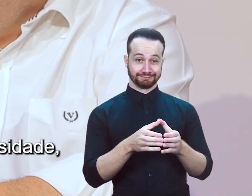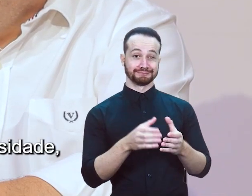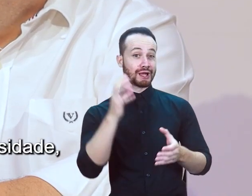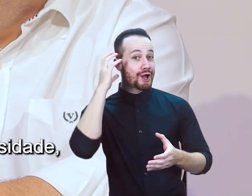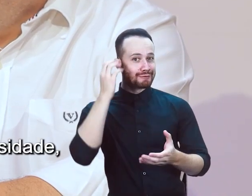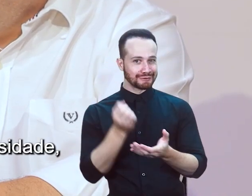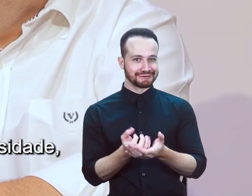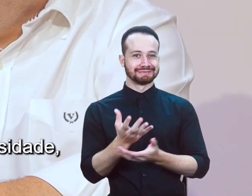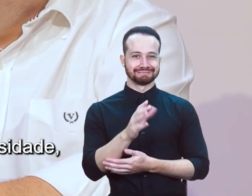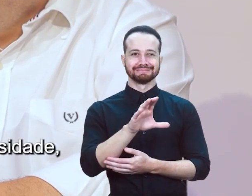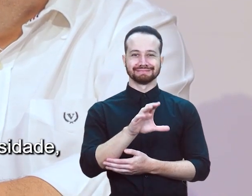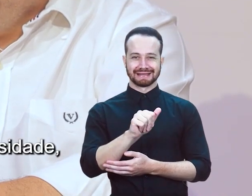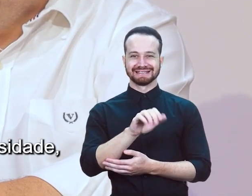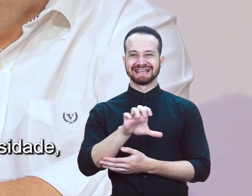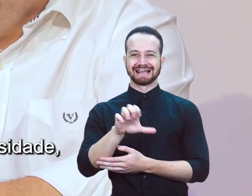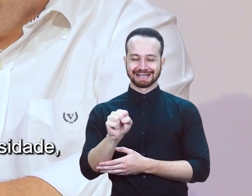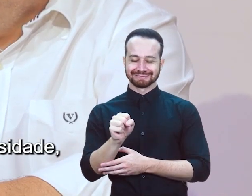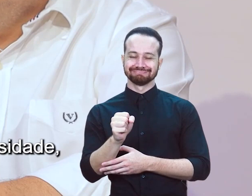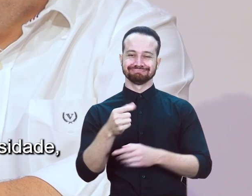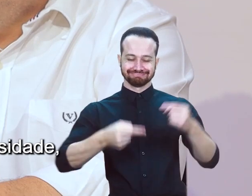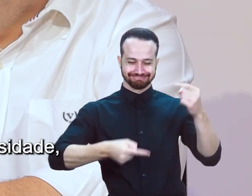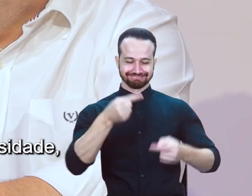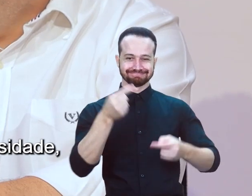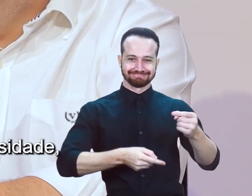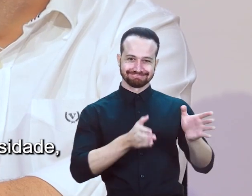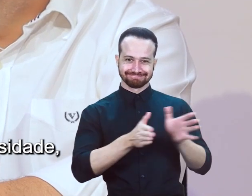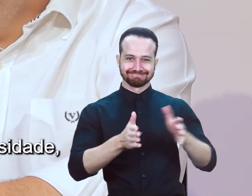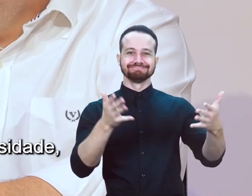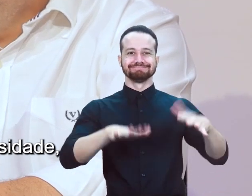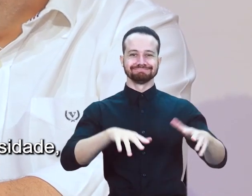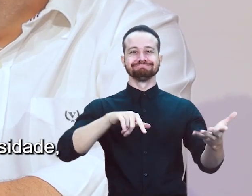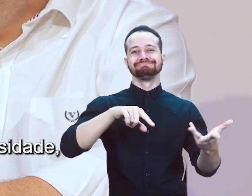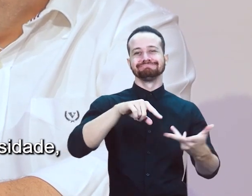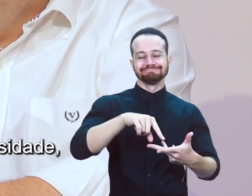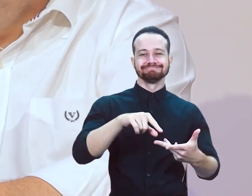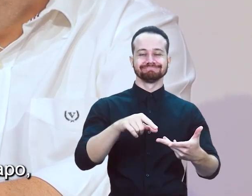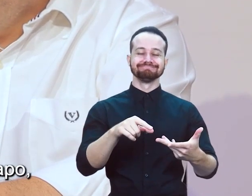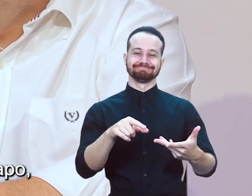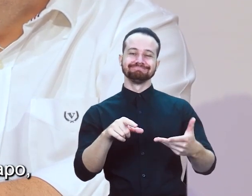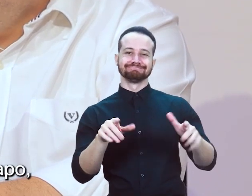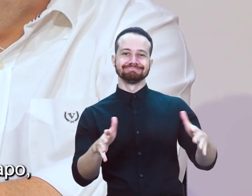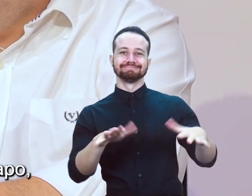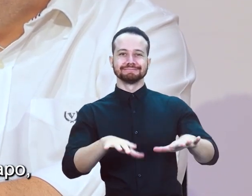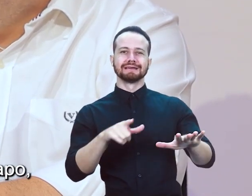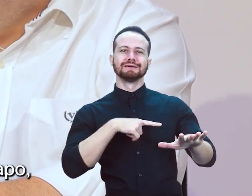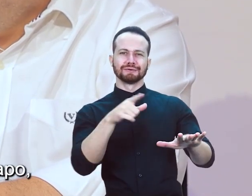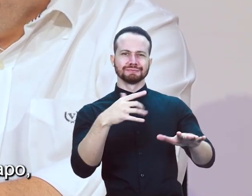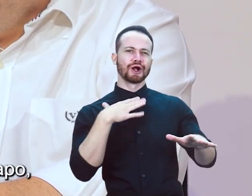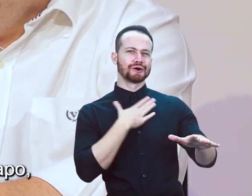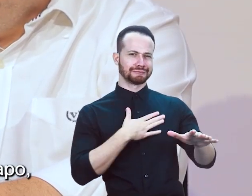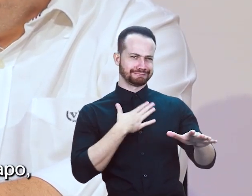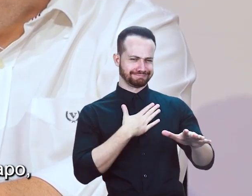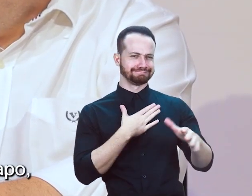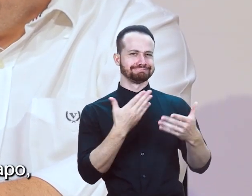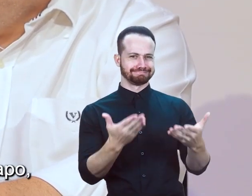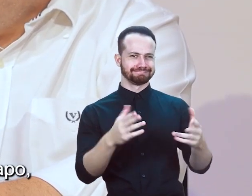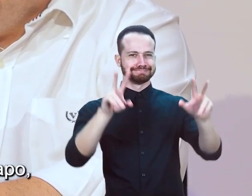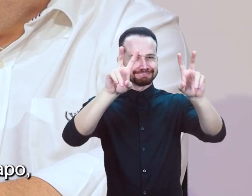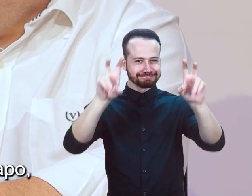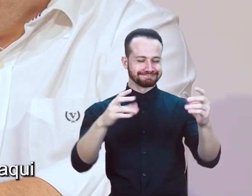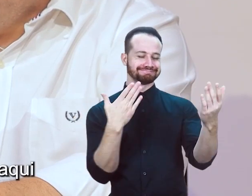Podcast, discutindo diversidade, acessibilidade e inclusão. E se você gostou